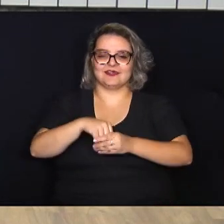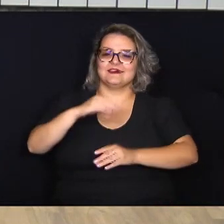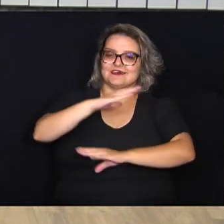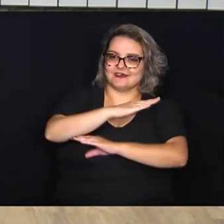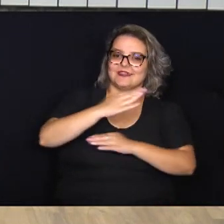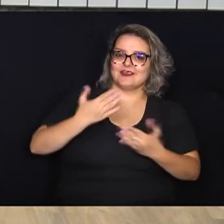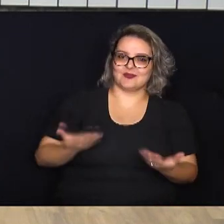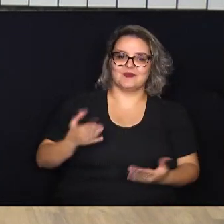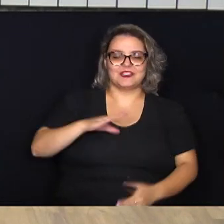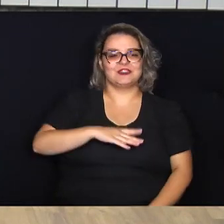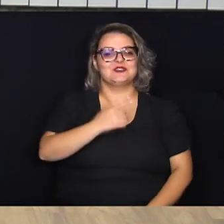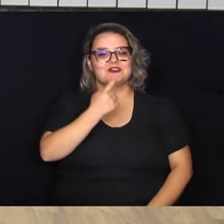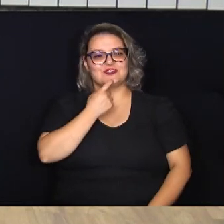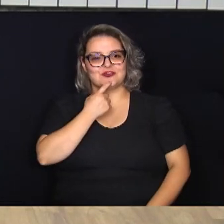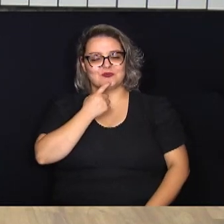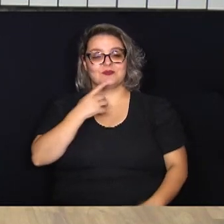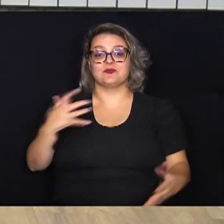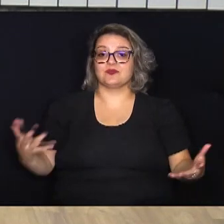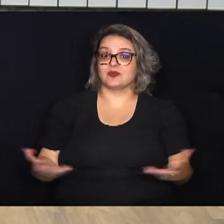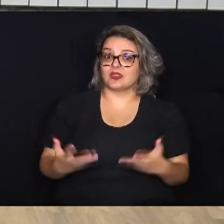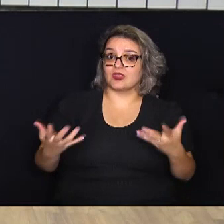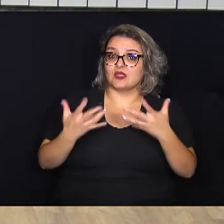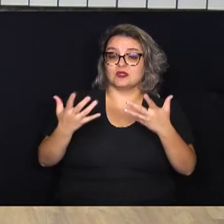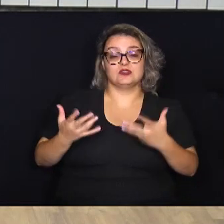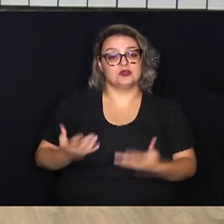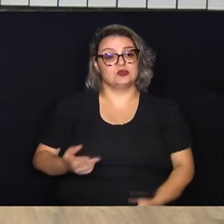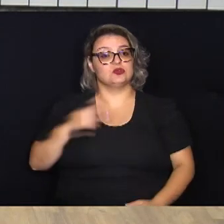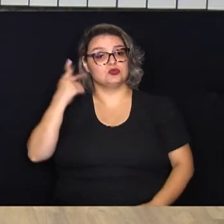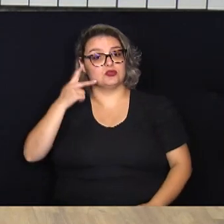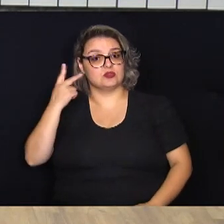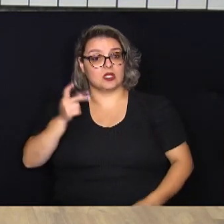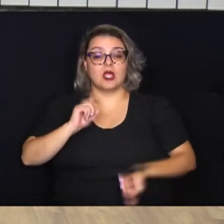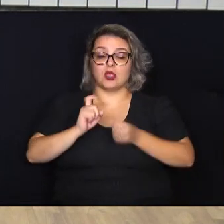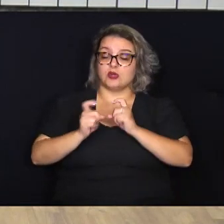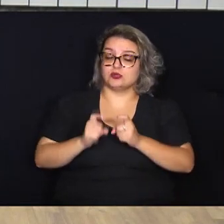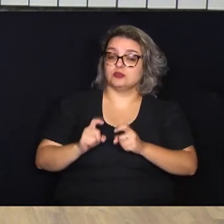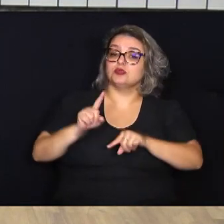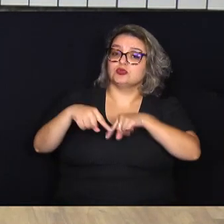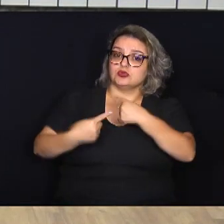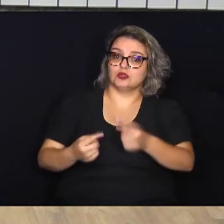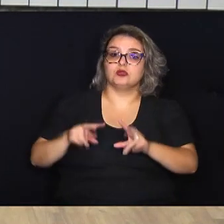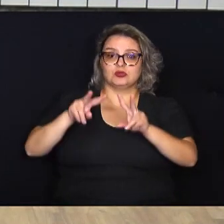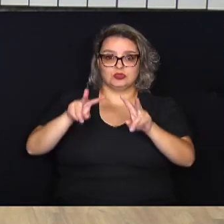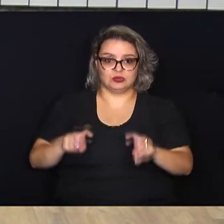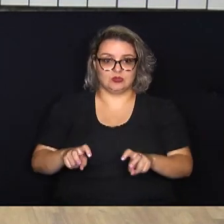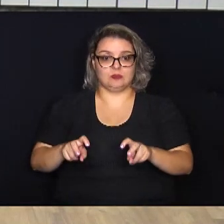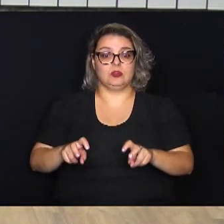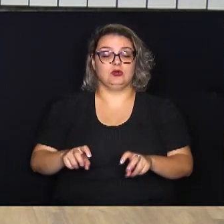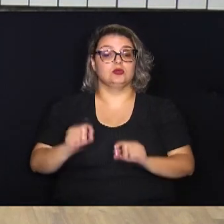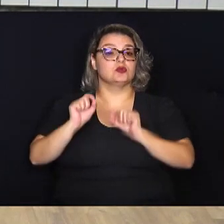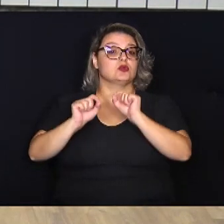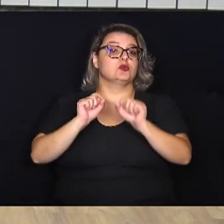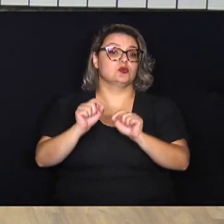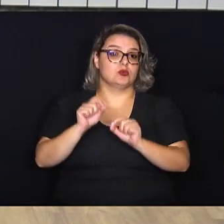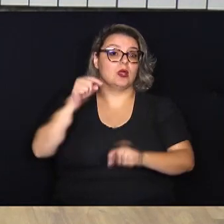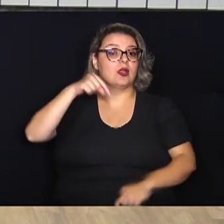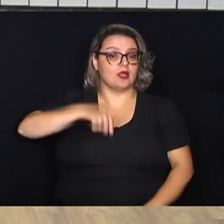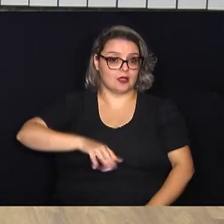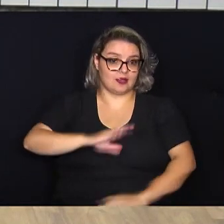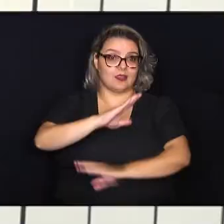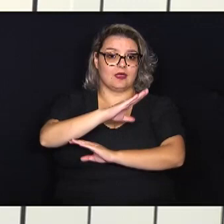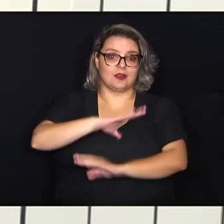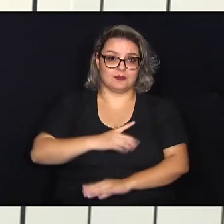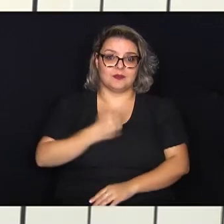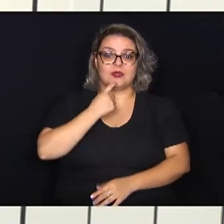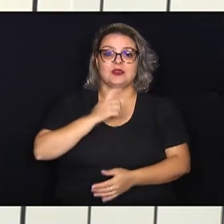Municipal de Campinas, a iniciativa dos vereadores, as reuniões e outros temas que dizem respeito aqui à Câmara